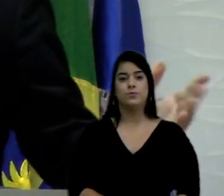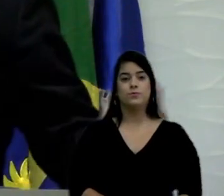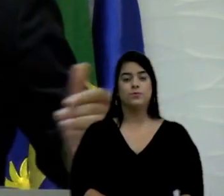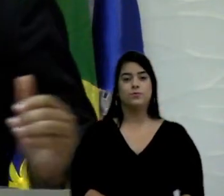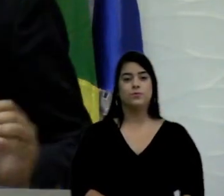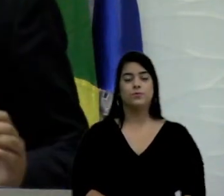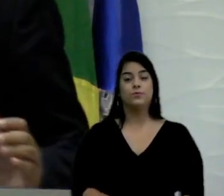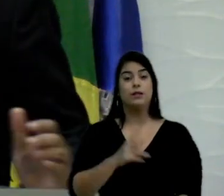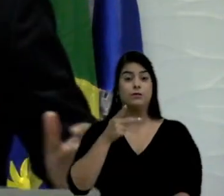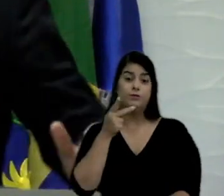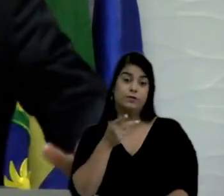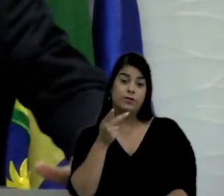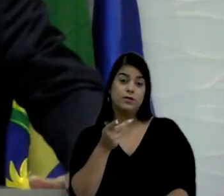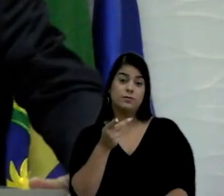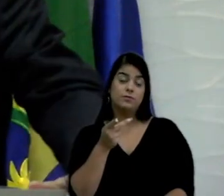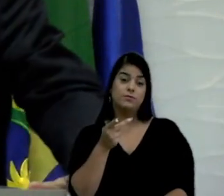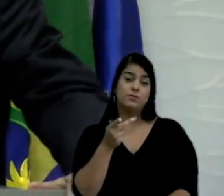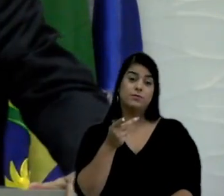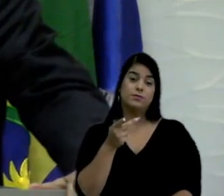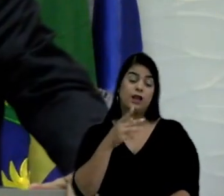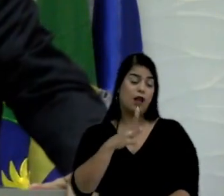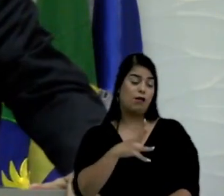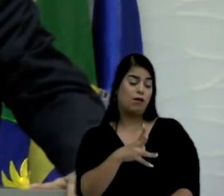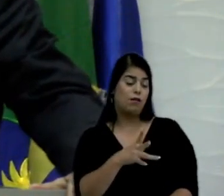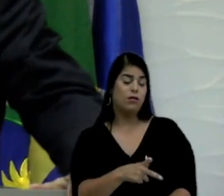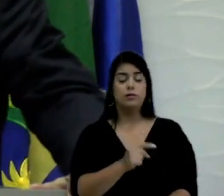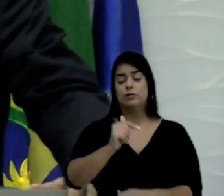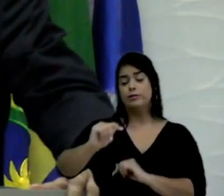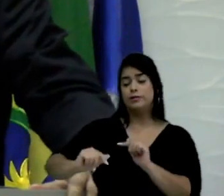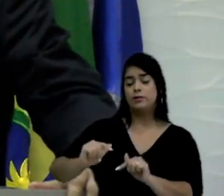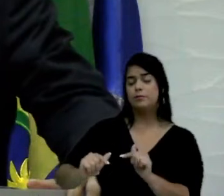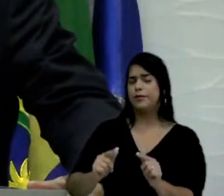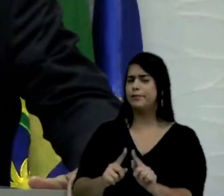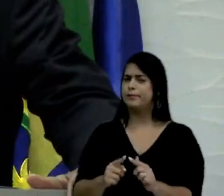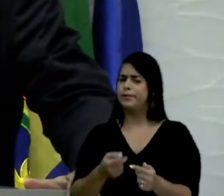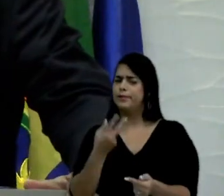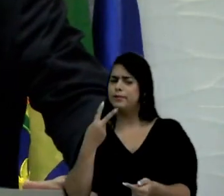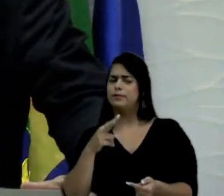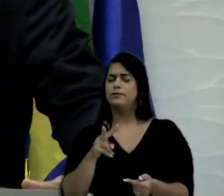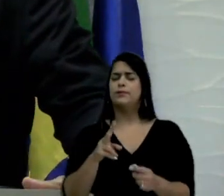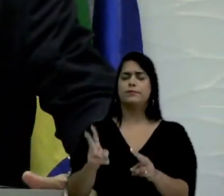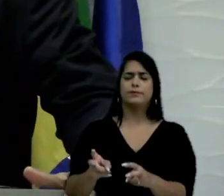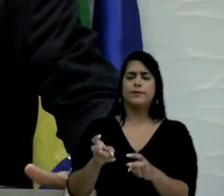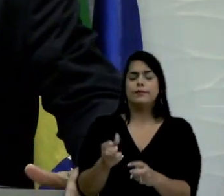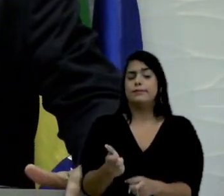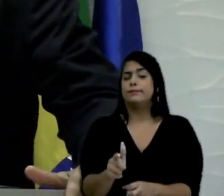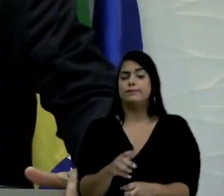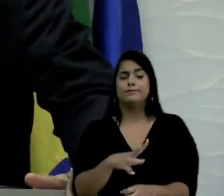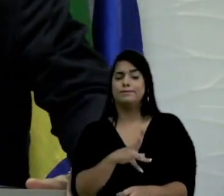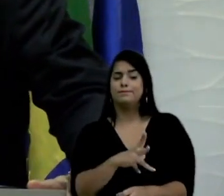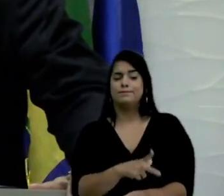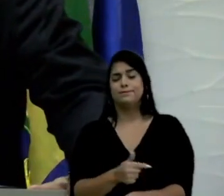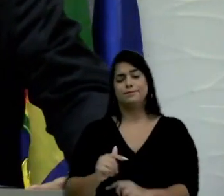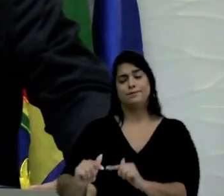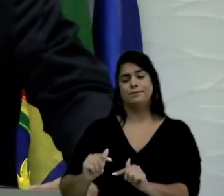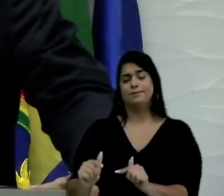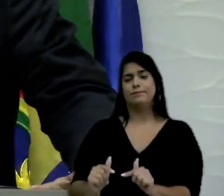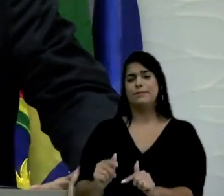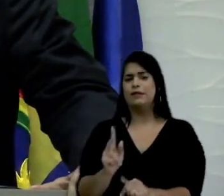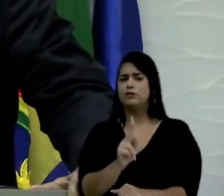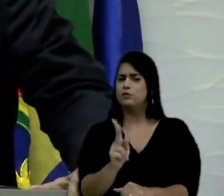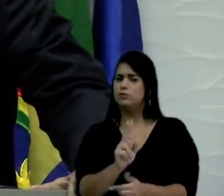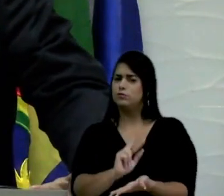que falaram aqui que é o amor o trabalho mas a gente tá vendo aí que não teve nem amor e nem trabalho com os